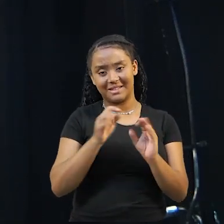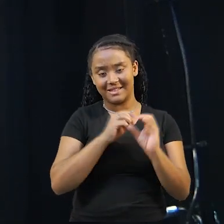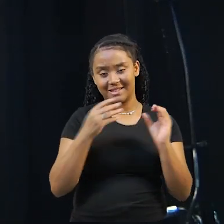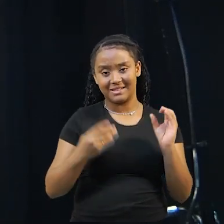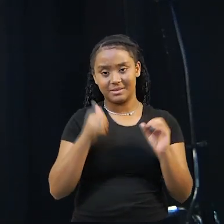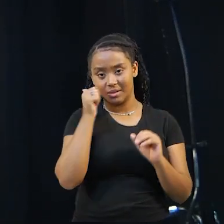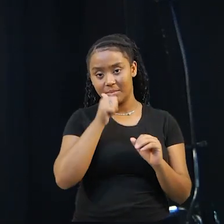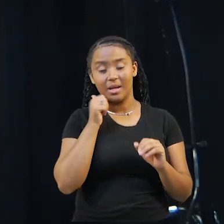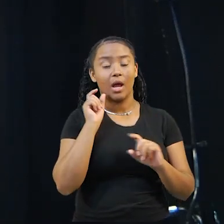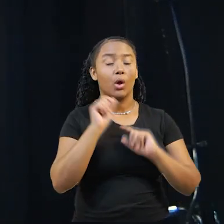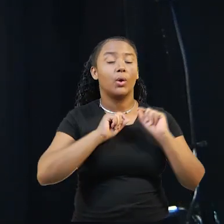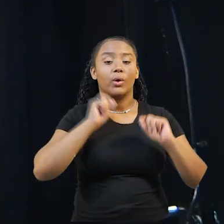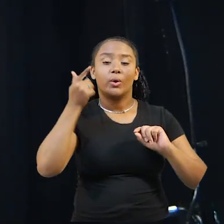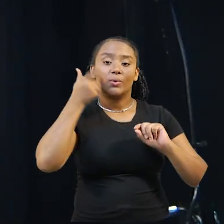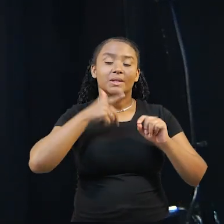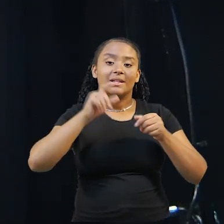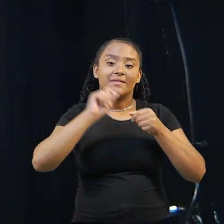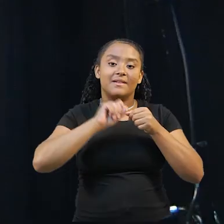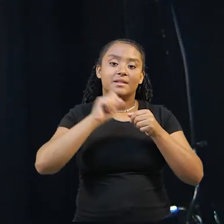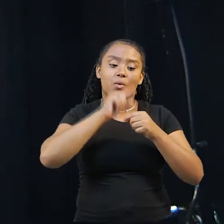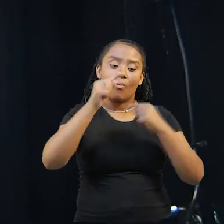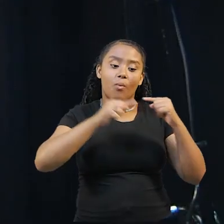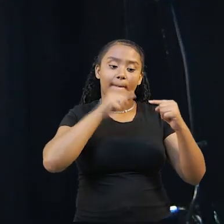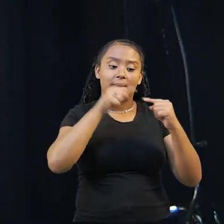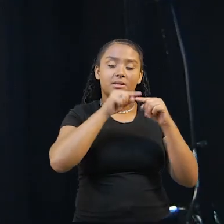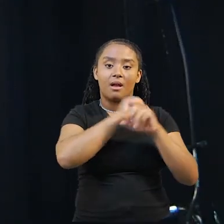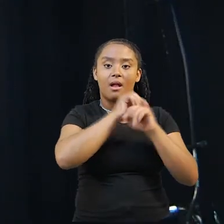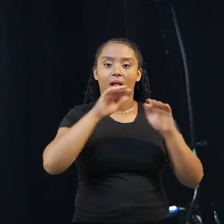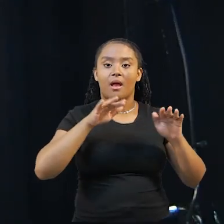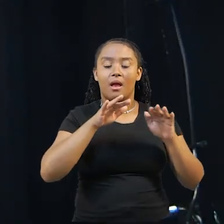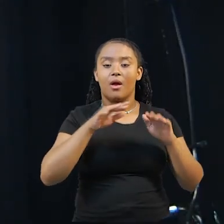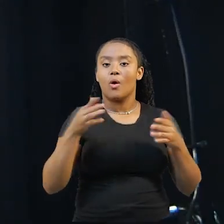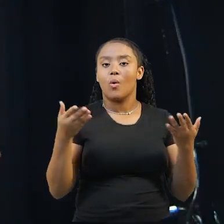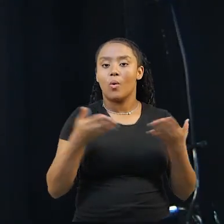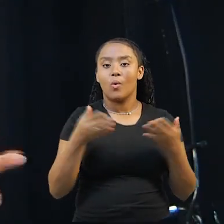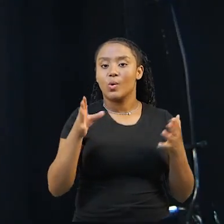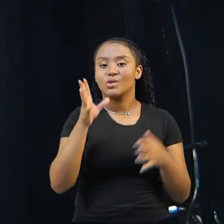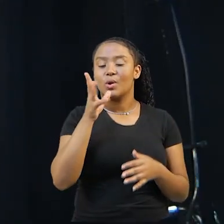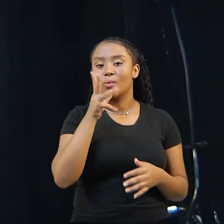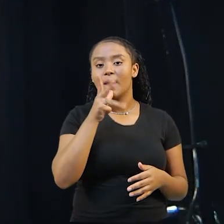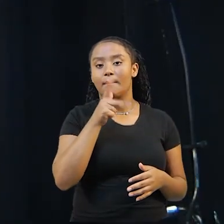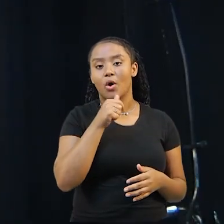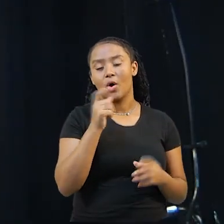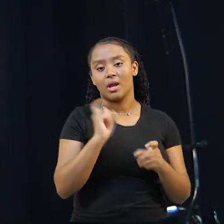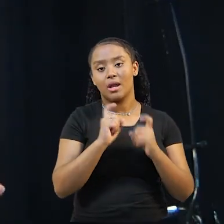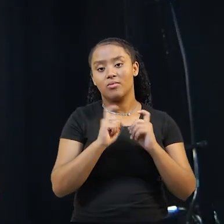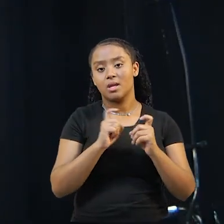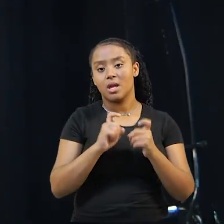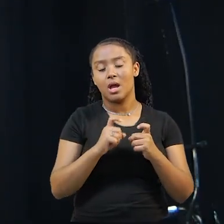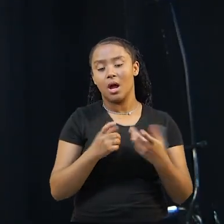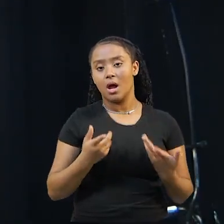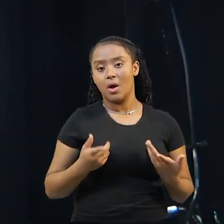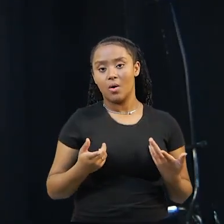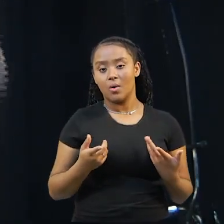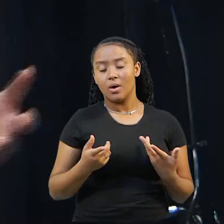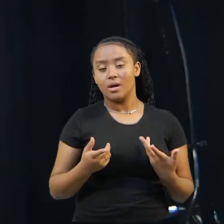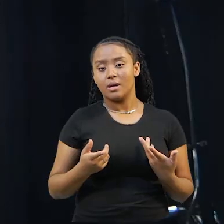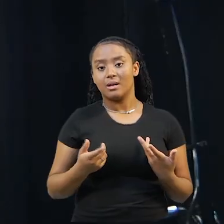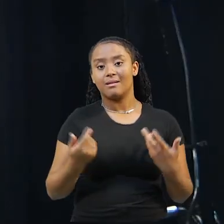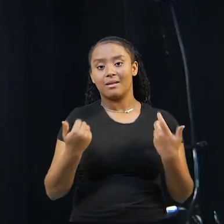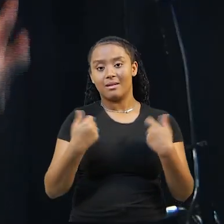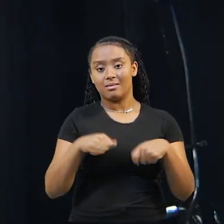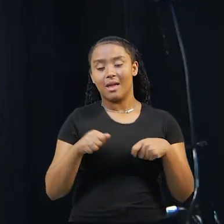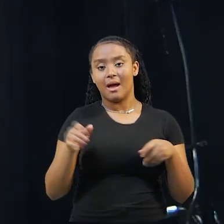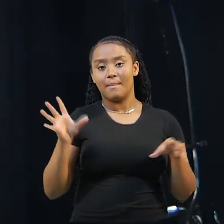universo feminino, que é você conseguir fazer as coisas com objetividade. Assim, hoje eu não me demoro em reuniões que